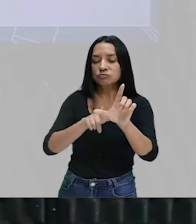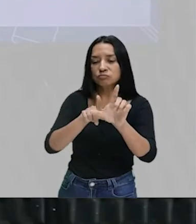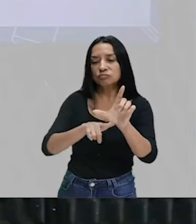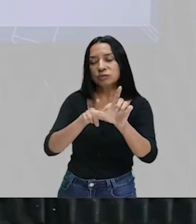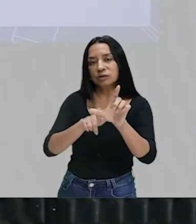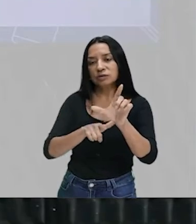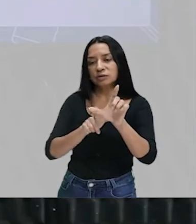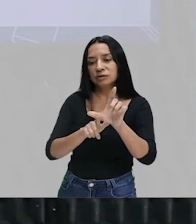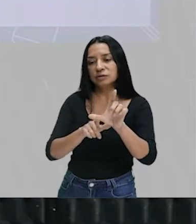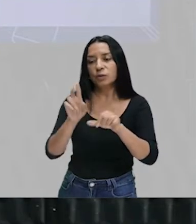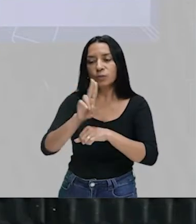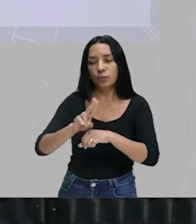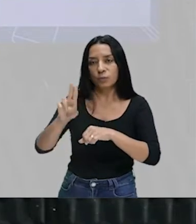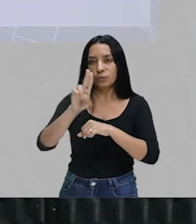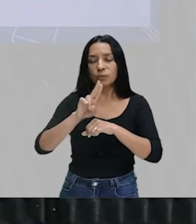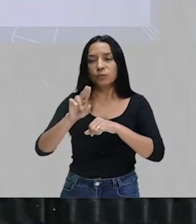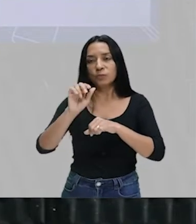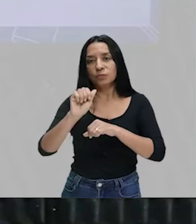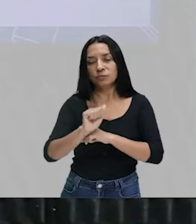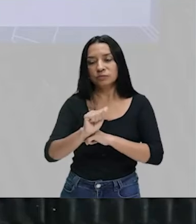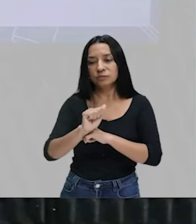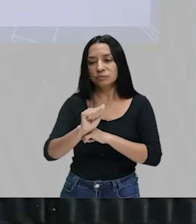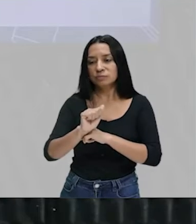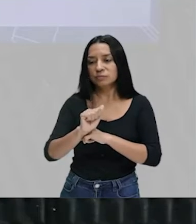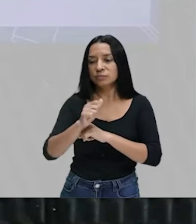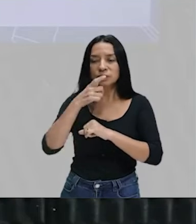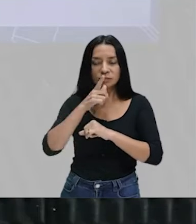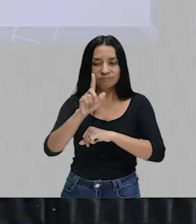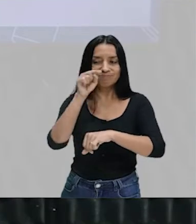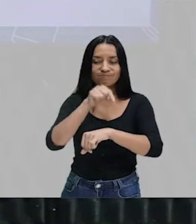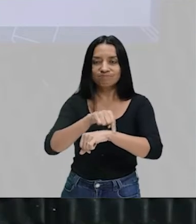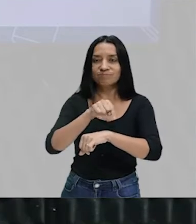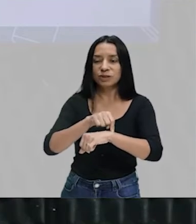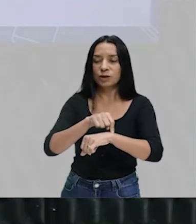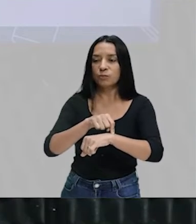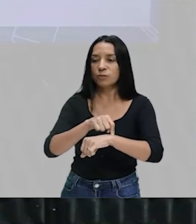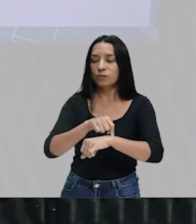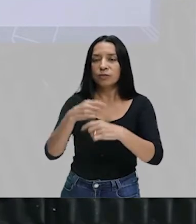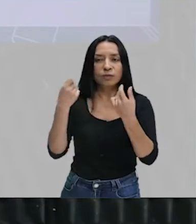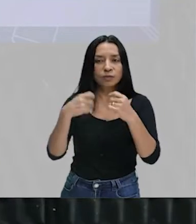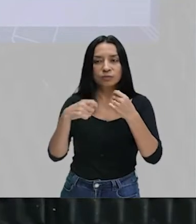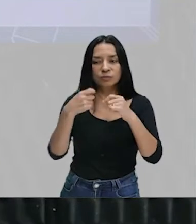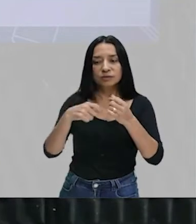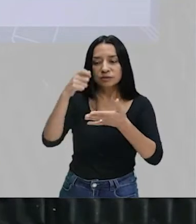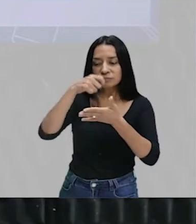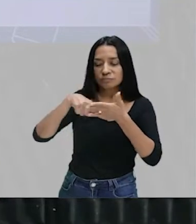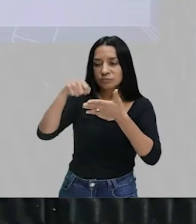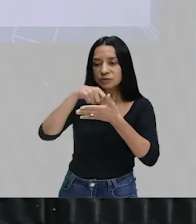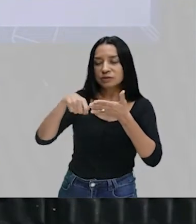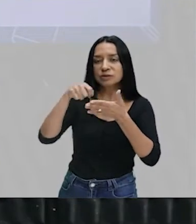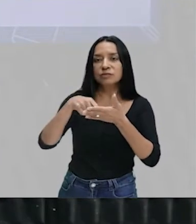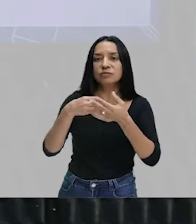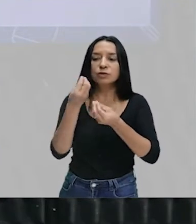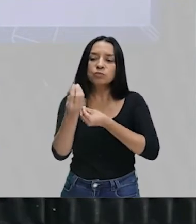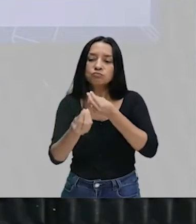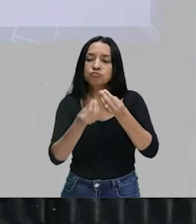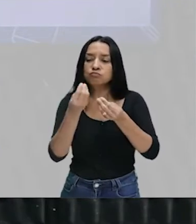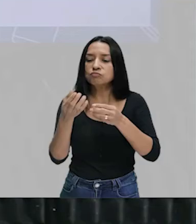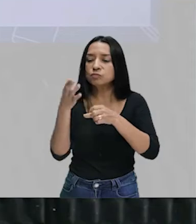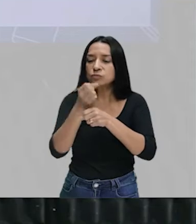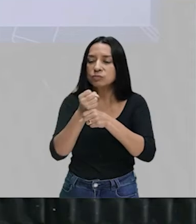quando você usa essas abreviações como forma de você ganhar tempo de você não precisar escrever uma forma